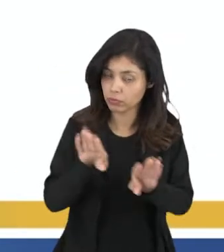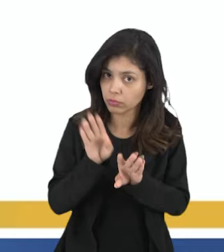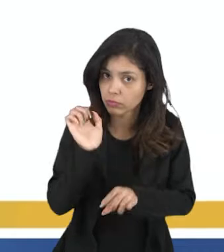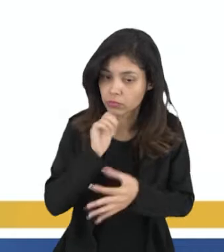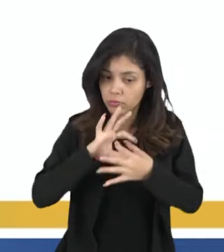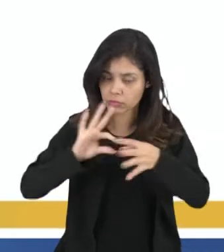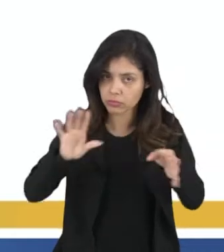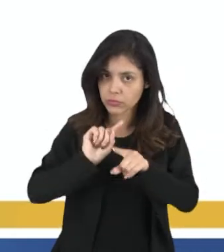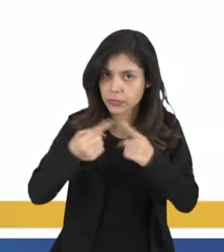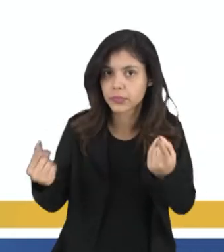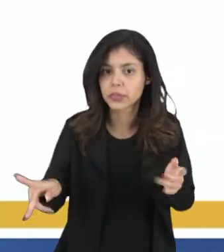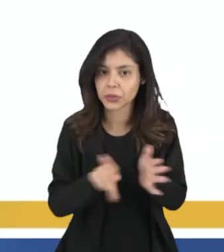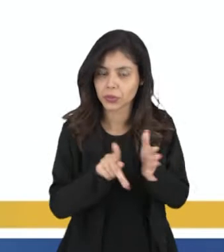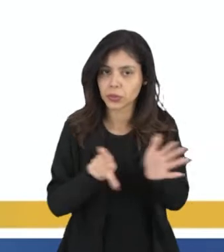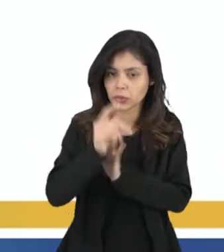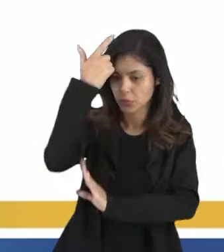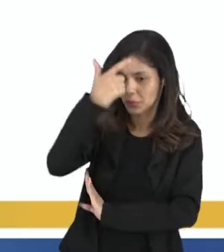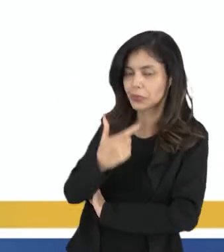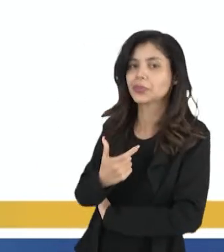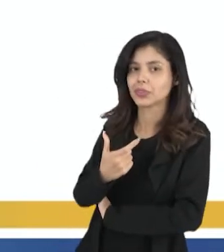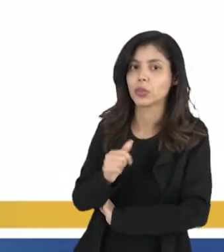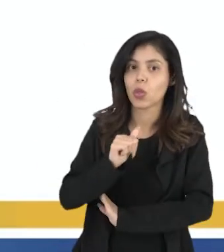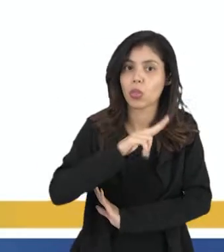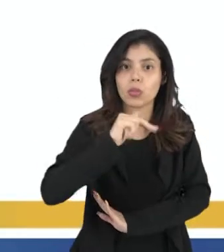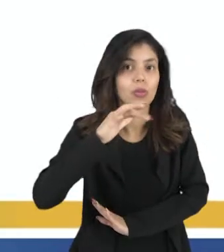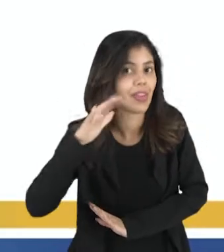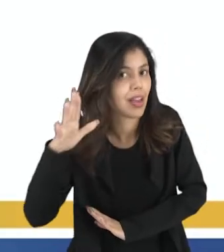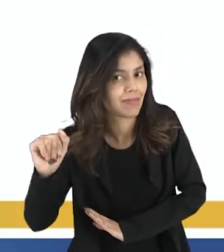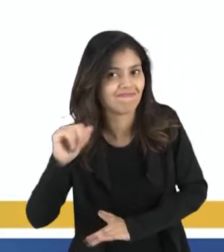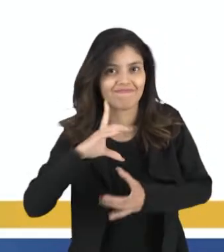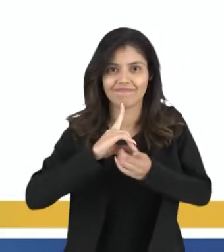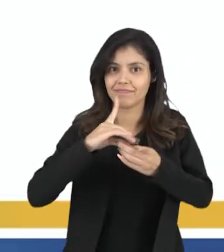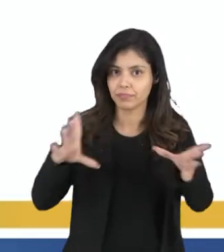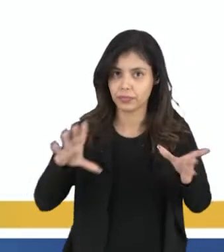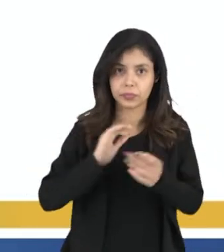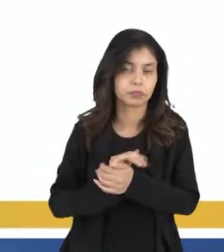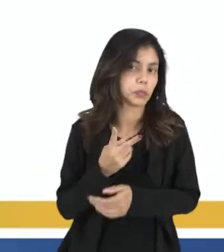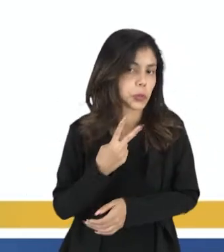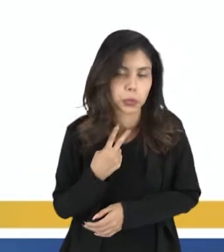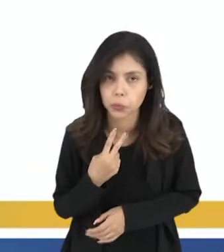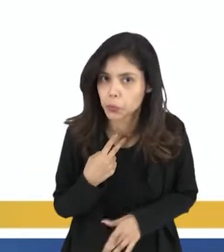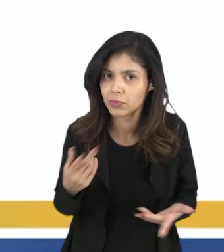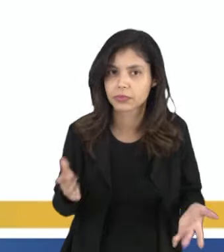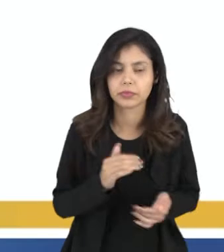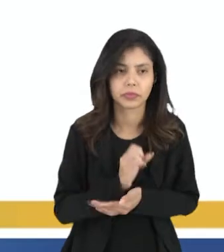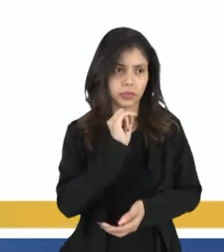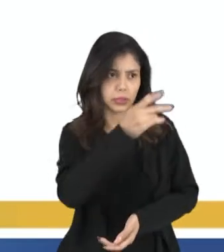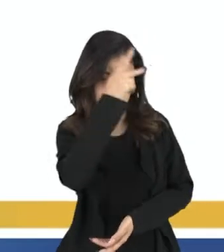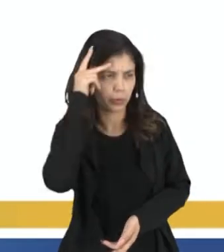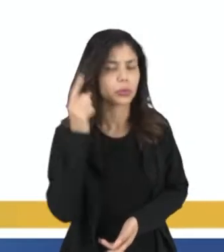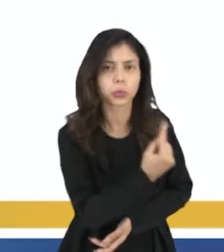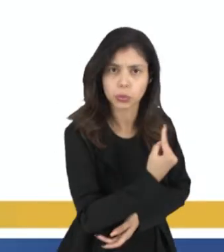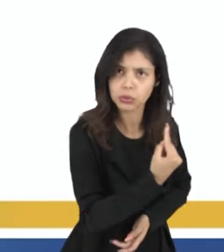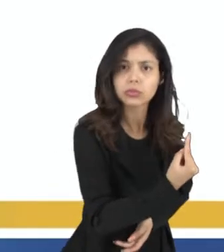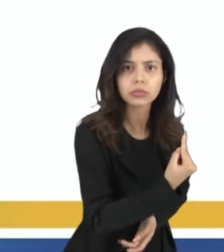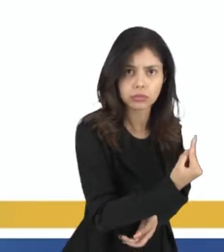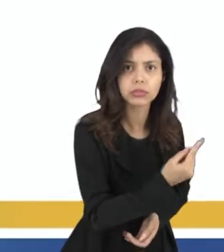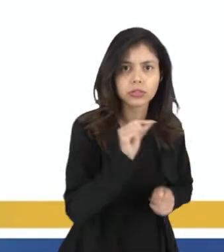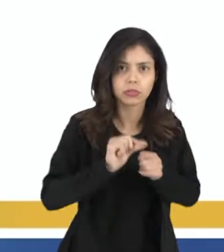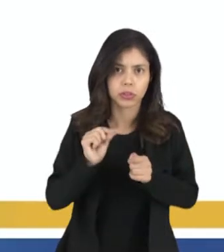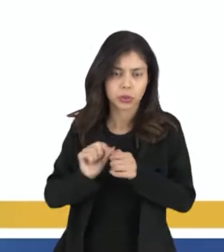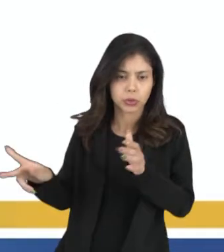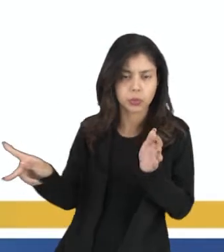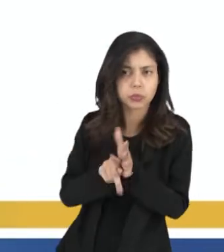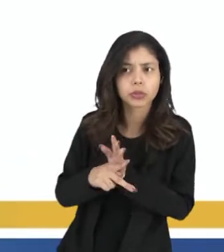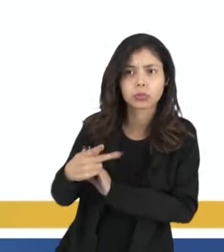as decisões por si mesmo nunca é válida na democracia. Você já pensou se alguém decidir fazer as coisas